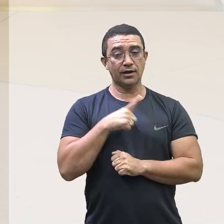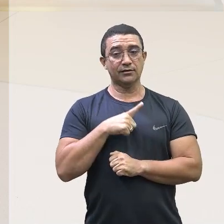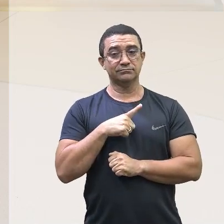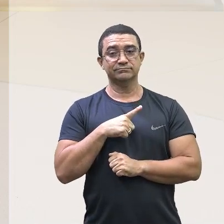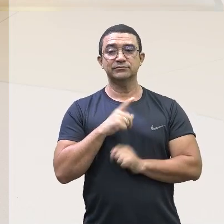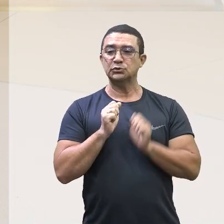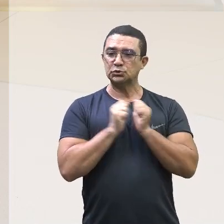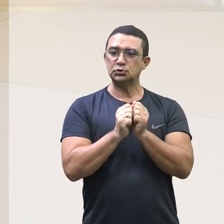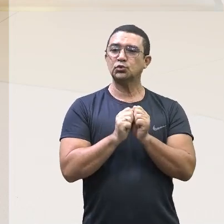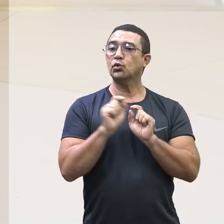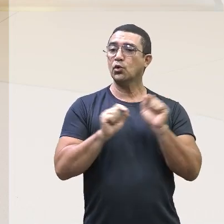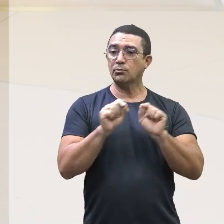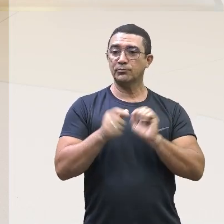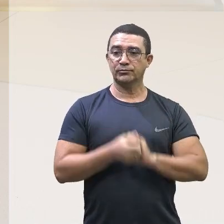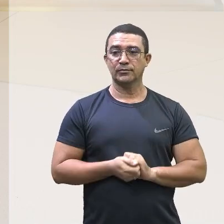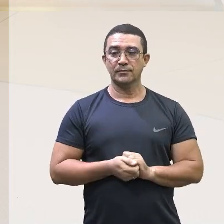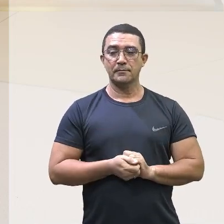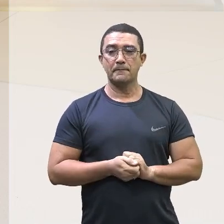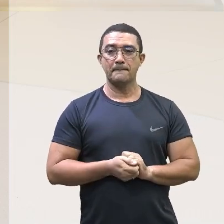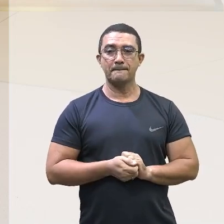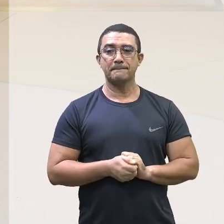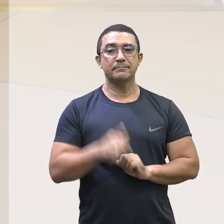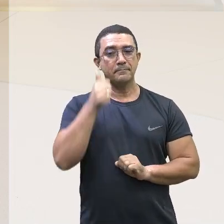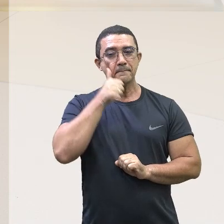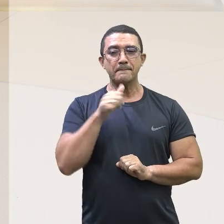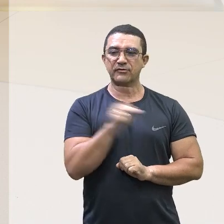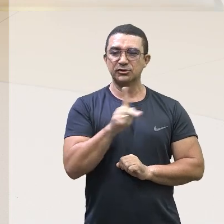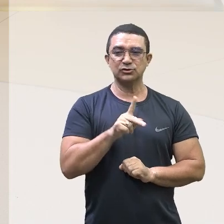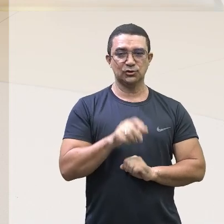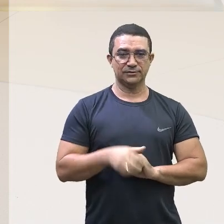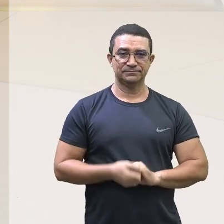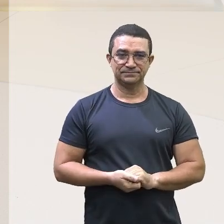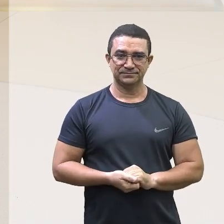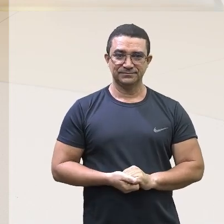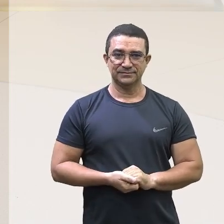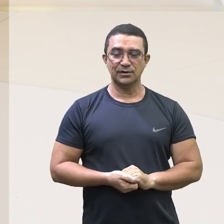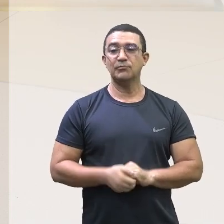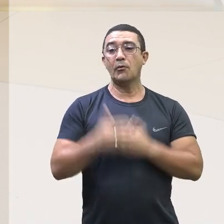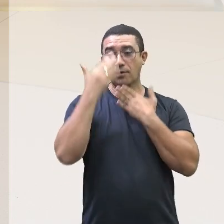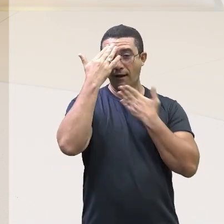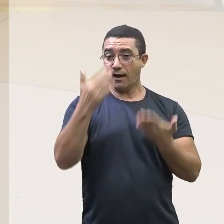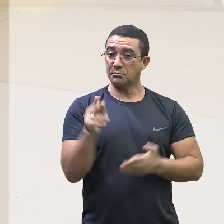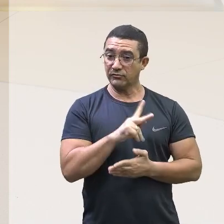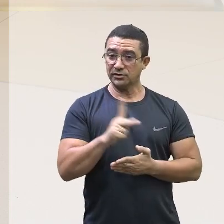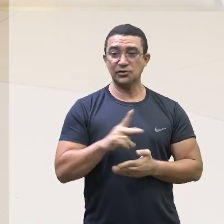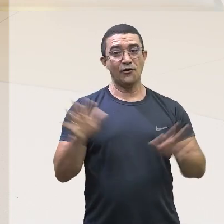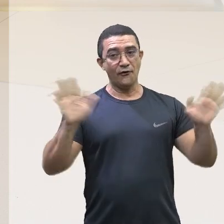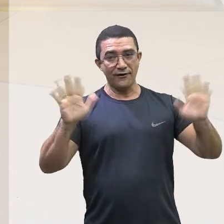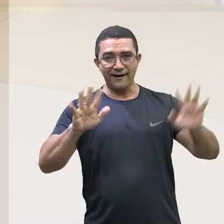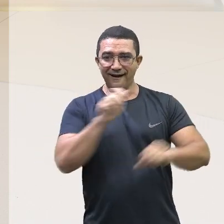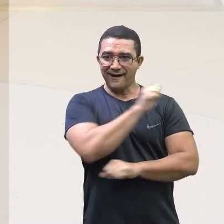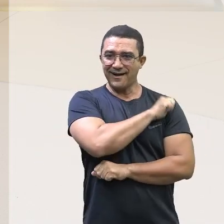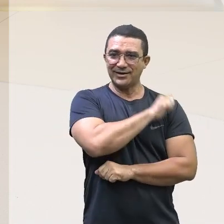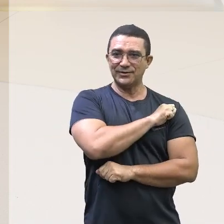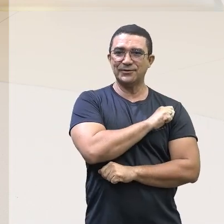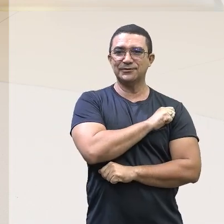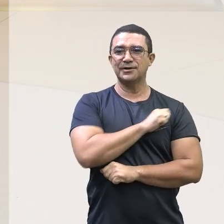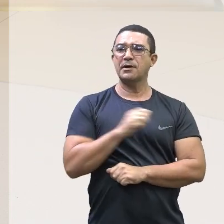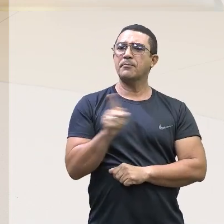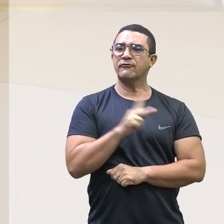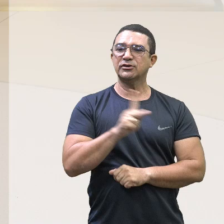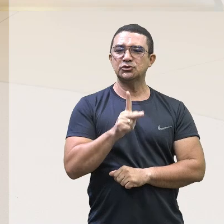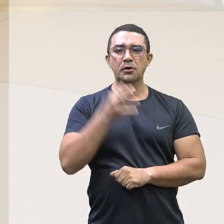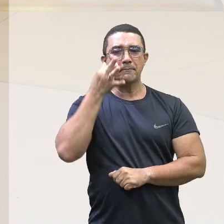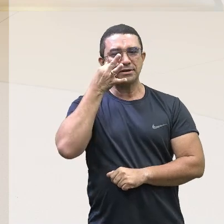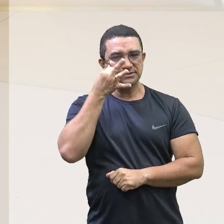lado a professora Simone Silva. Seja bem-vinda, professora. Obrigada, professor. Olá, queridos alunos, professores